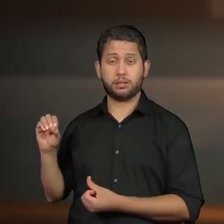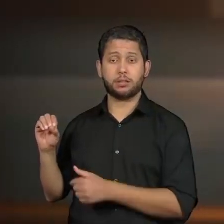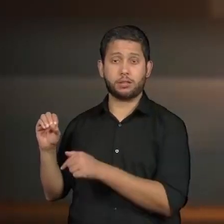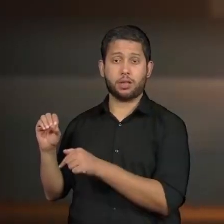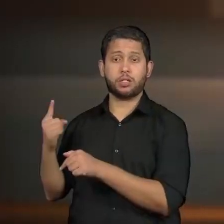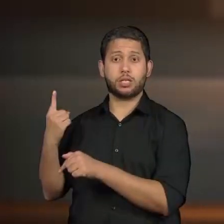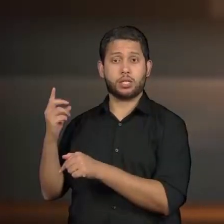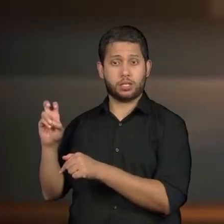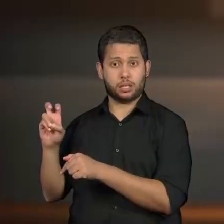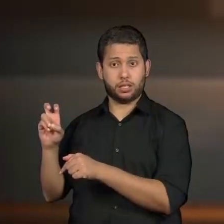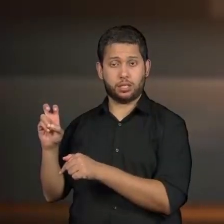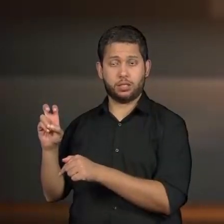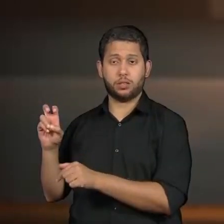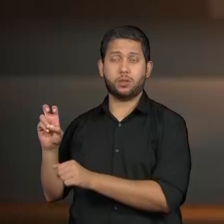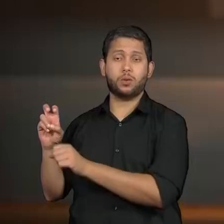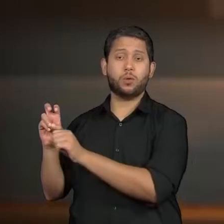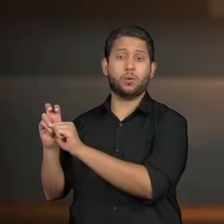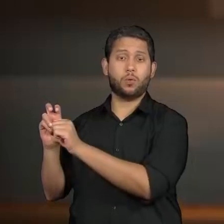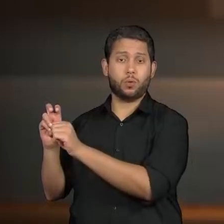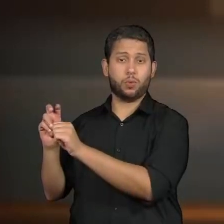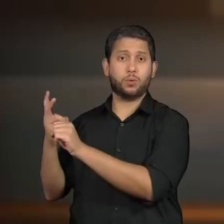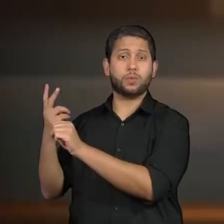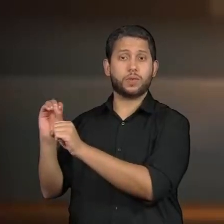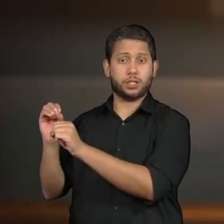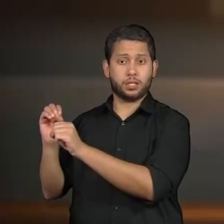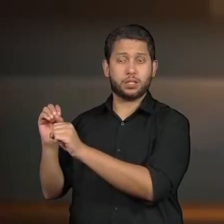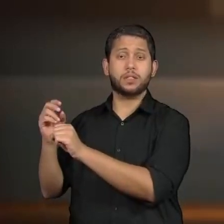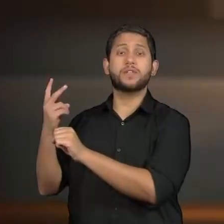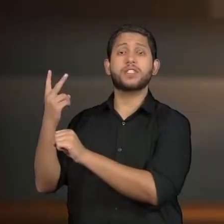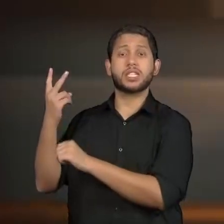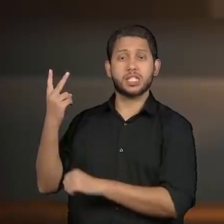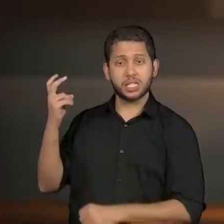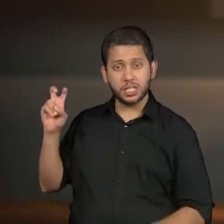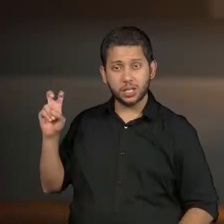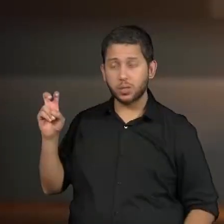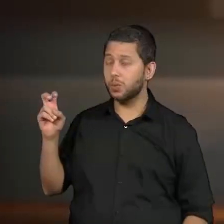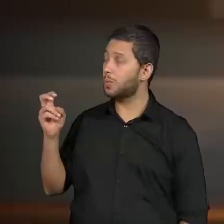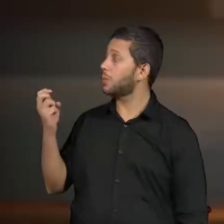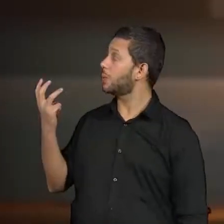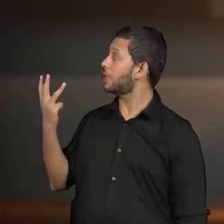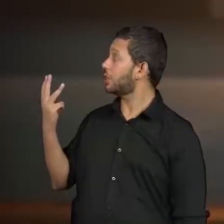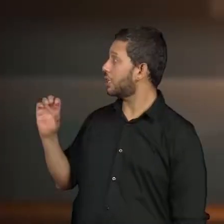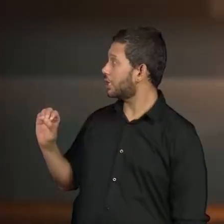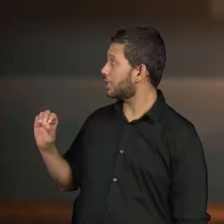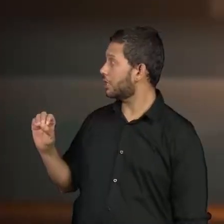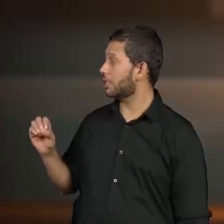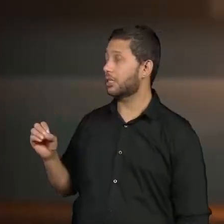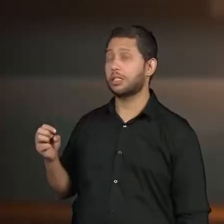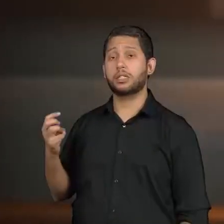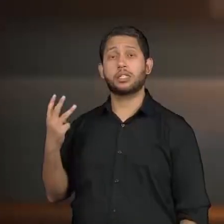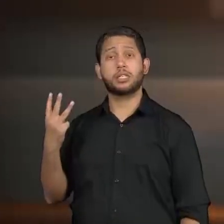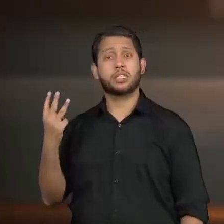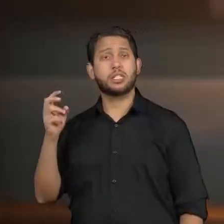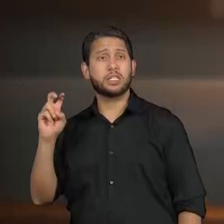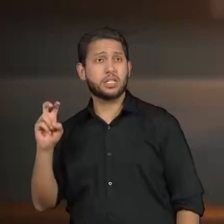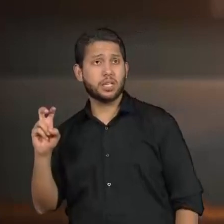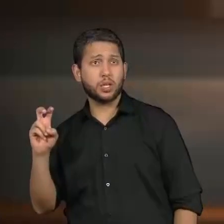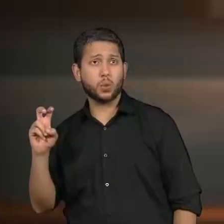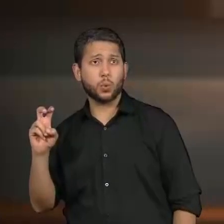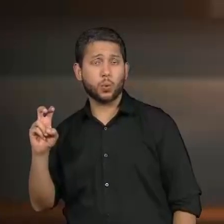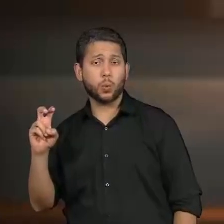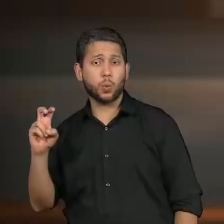15, 20, 25, 30, 35 e